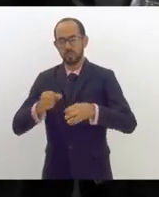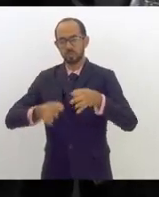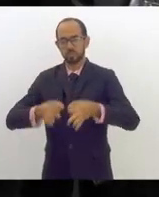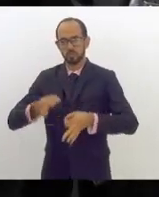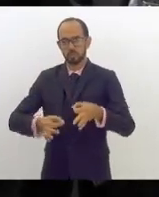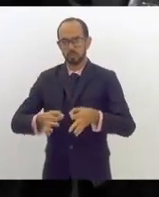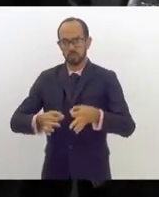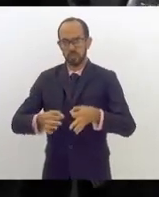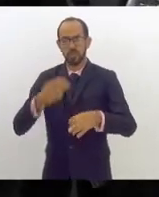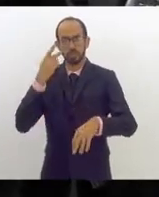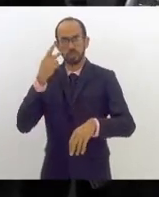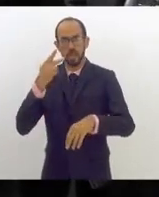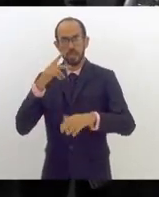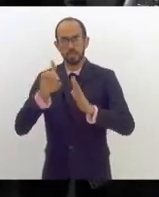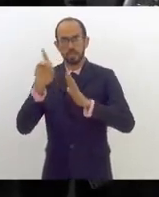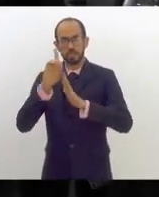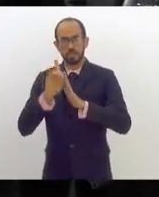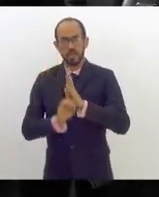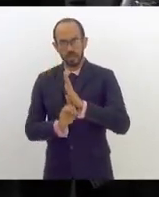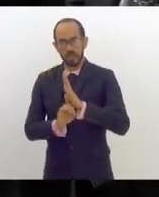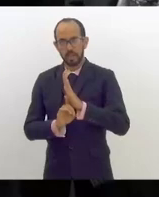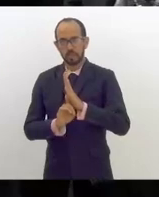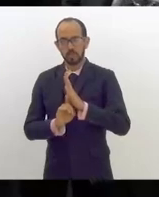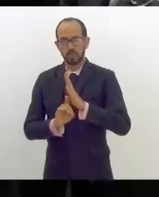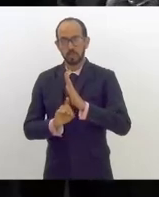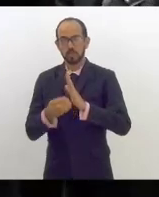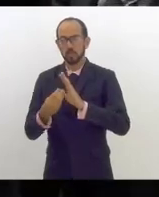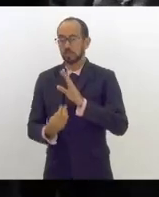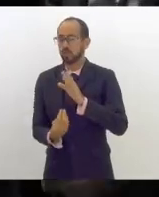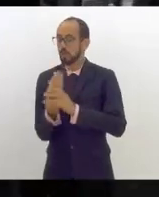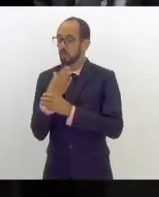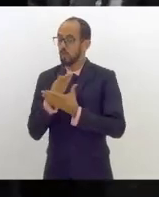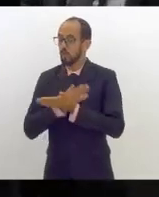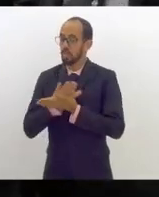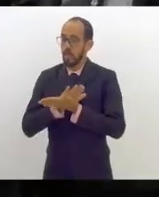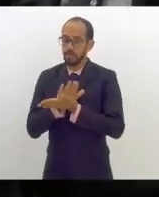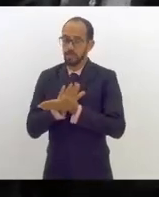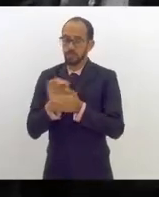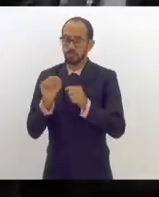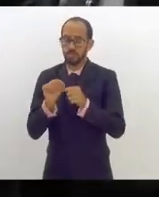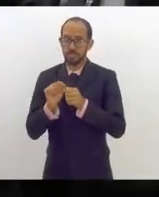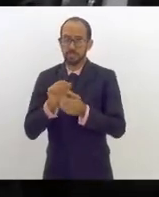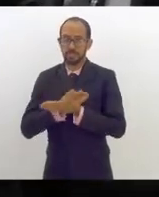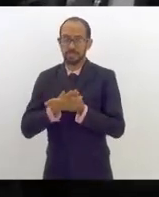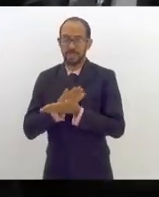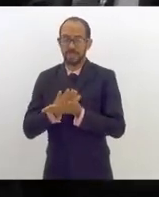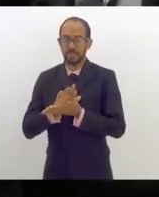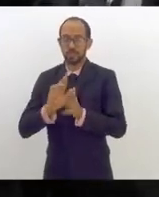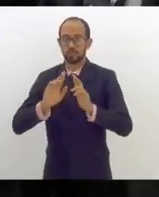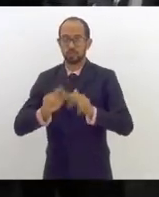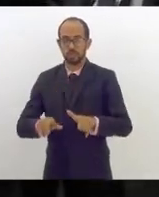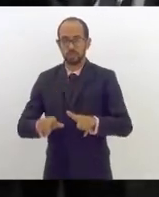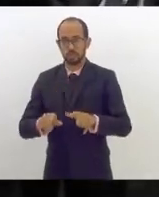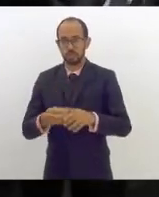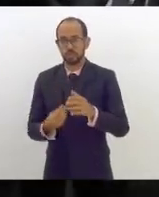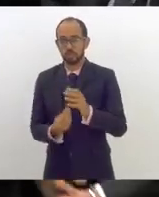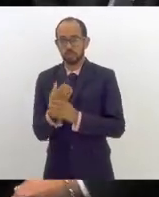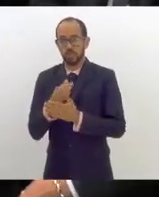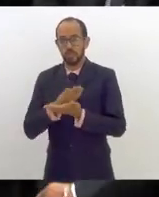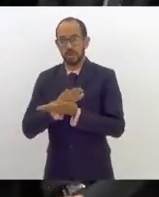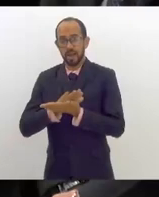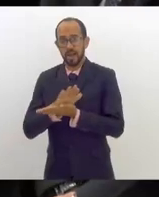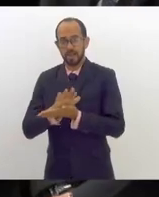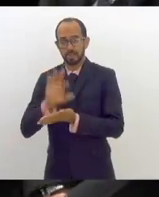que um decreto que não criou nada não fez nada diferente não estabeleceu uma alíquota diferenciada não